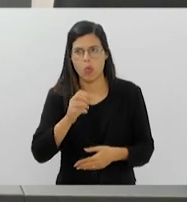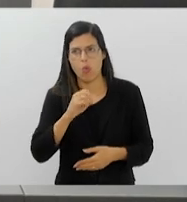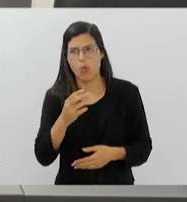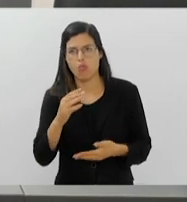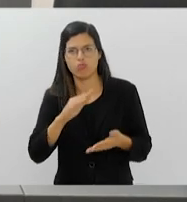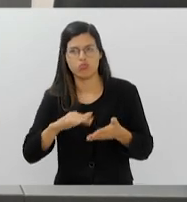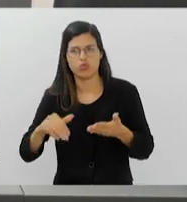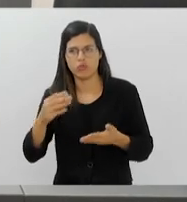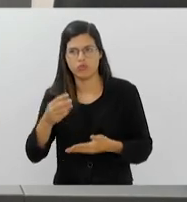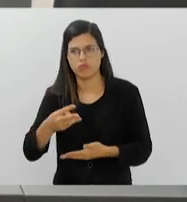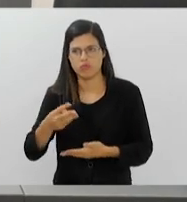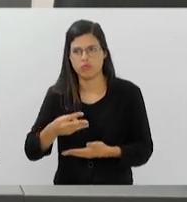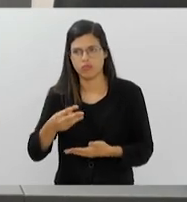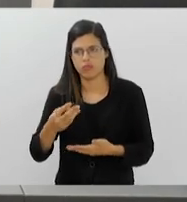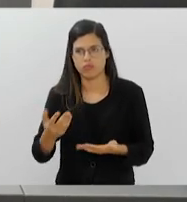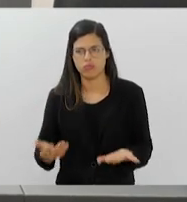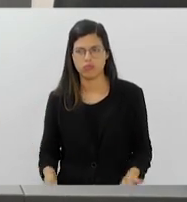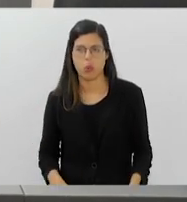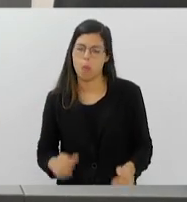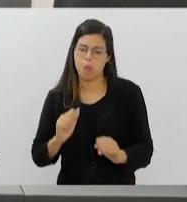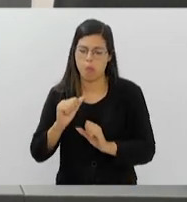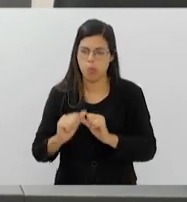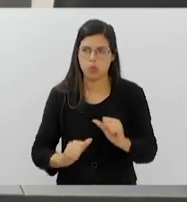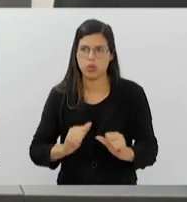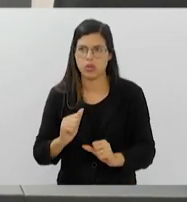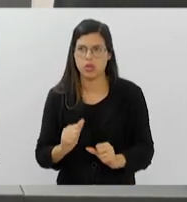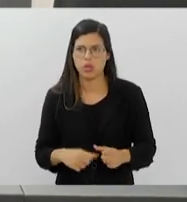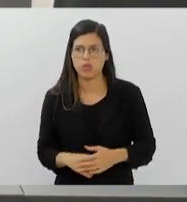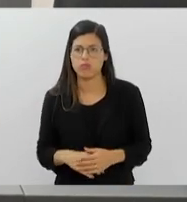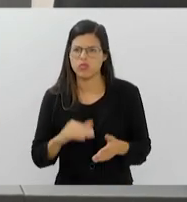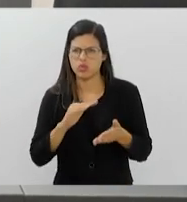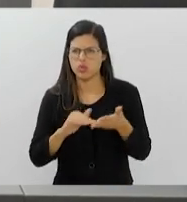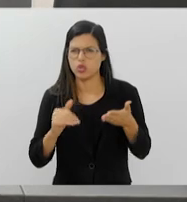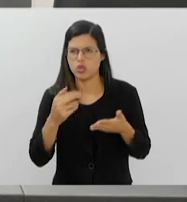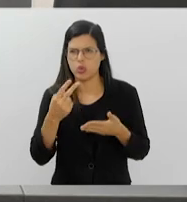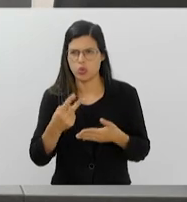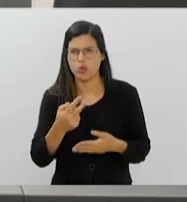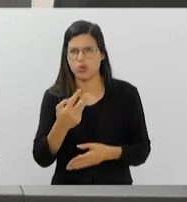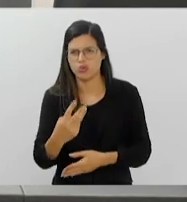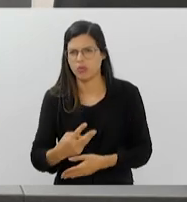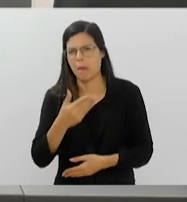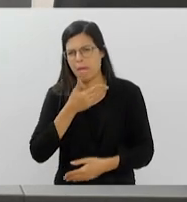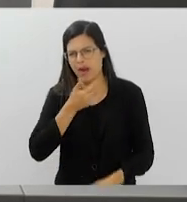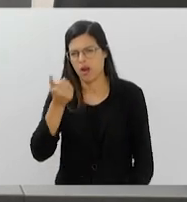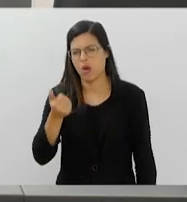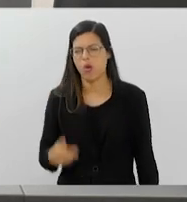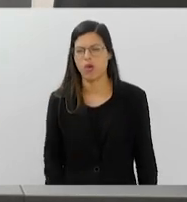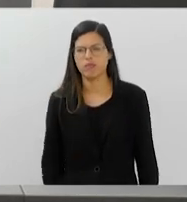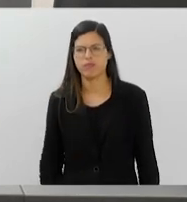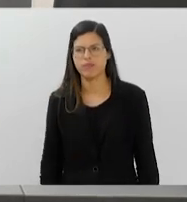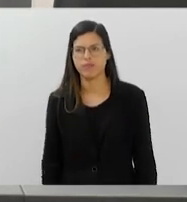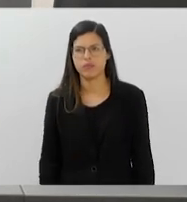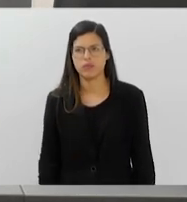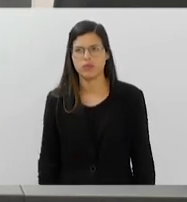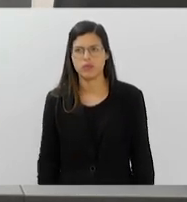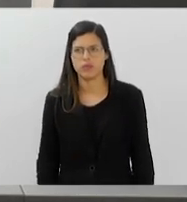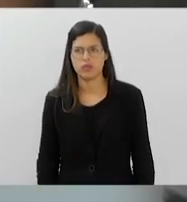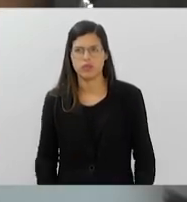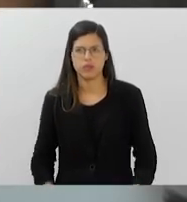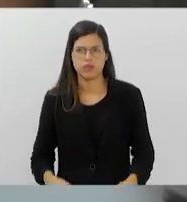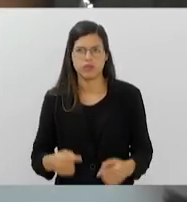também torna o 2 autorizativo. Suprime o 2 e 3 é melhor. Então tá, fica só o que ele quer. Suprimendo o 2º e